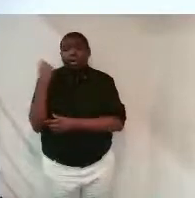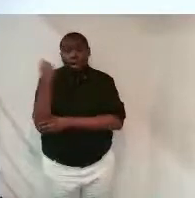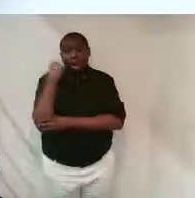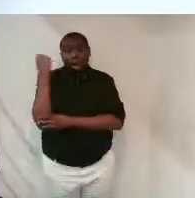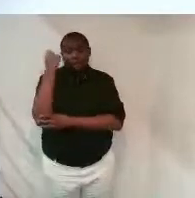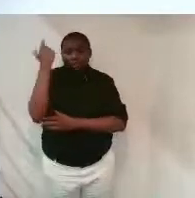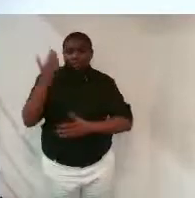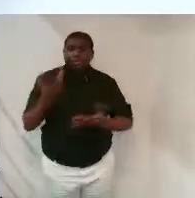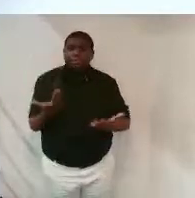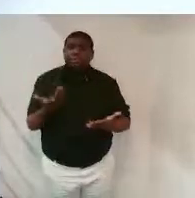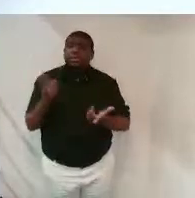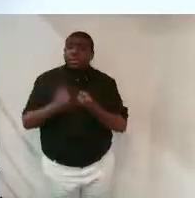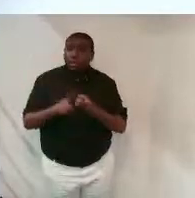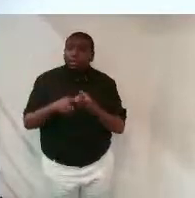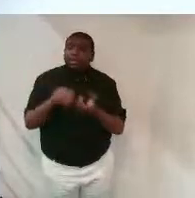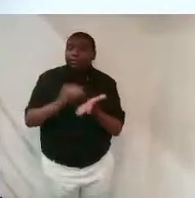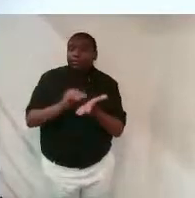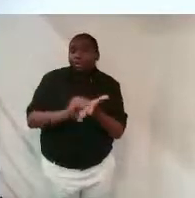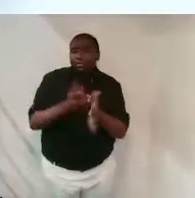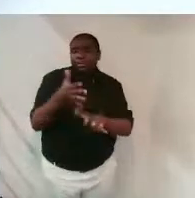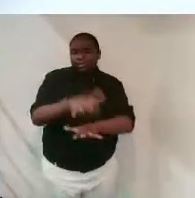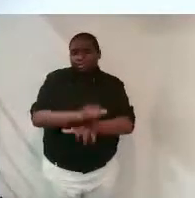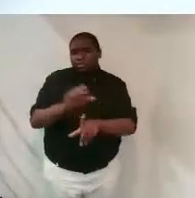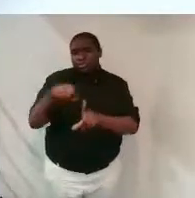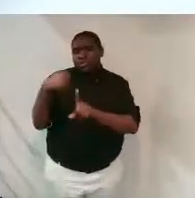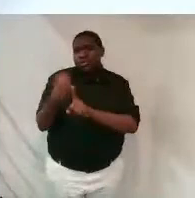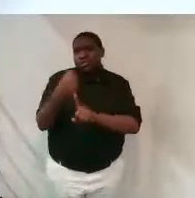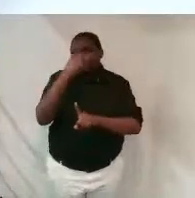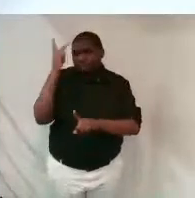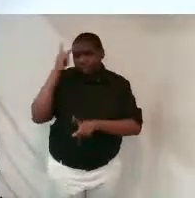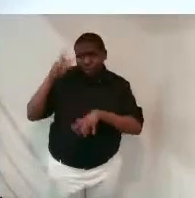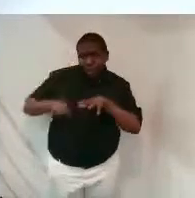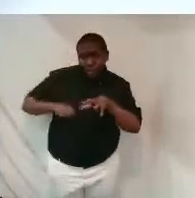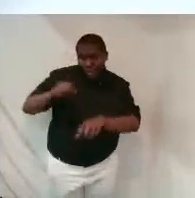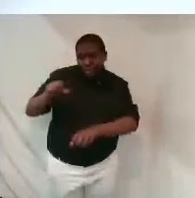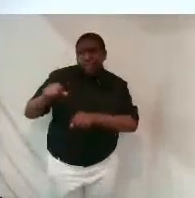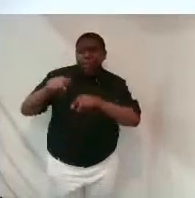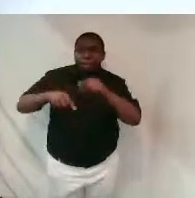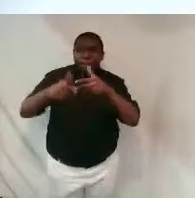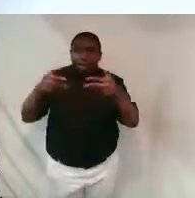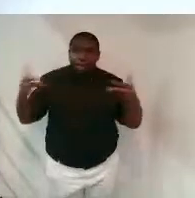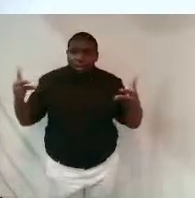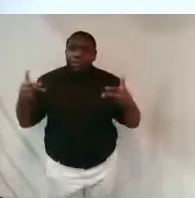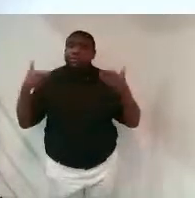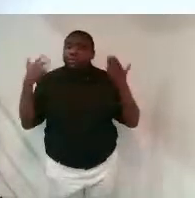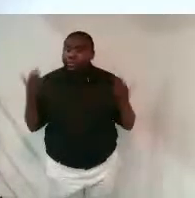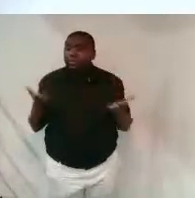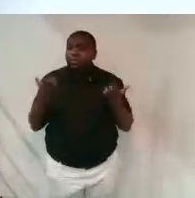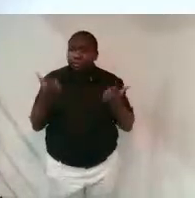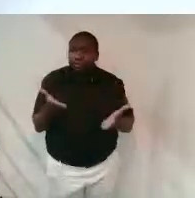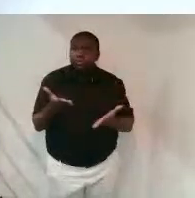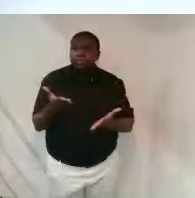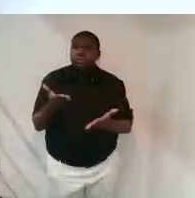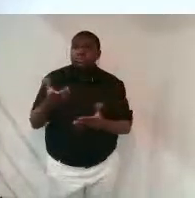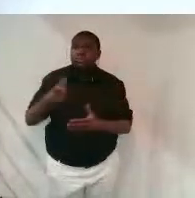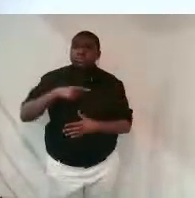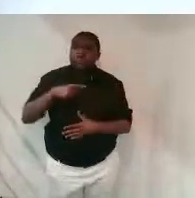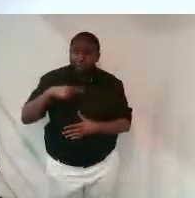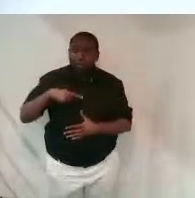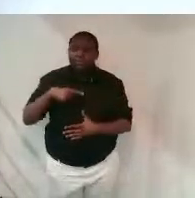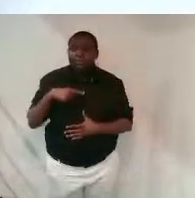é a ausência de inclusão social dos catadores de materiais recicláveis. E isso